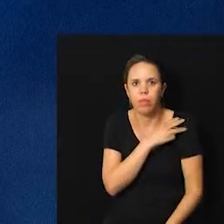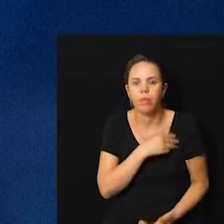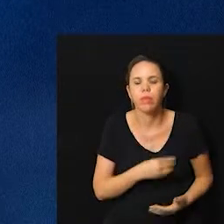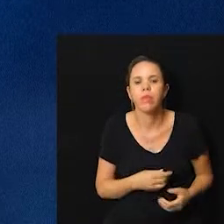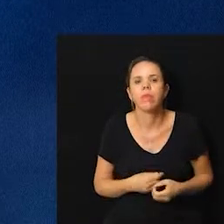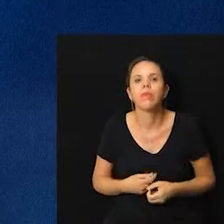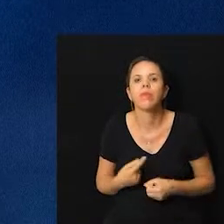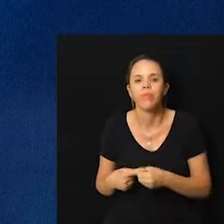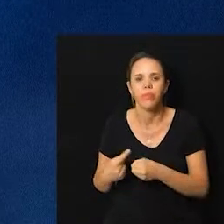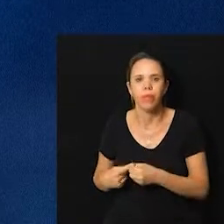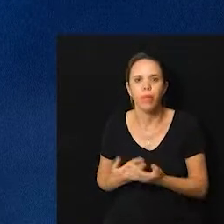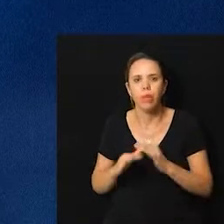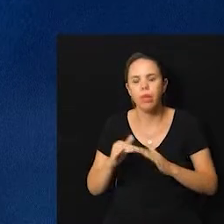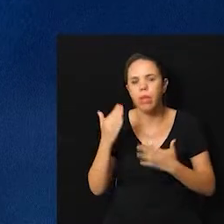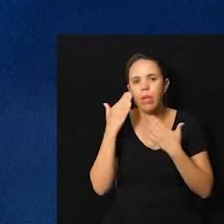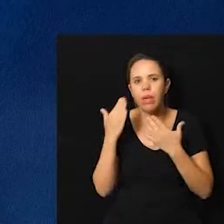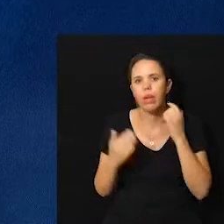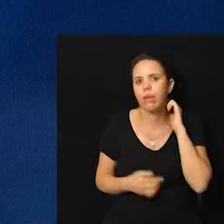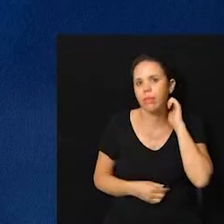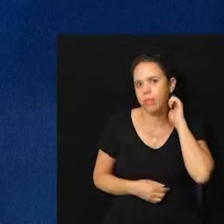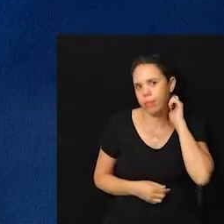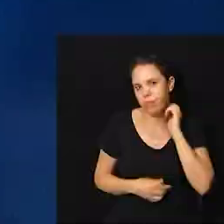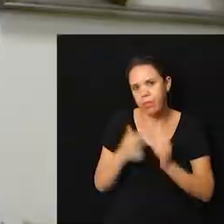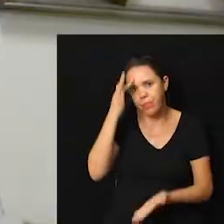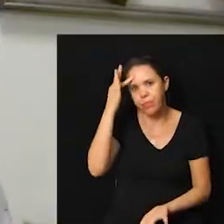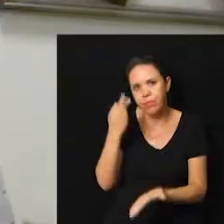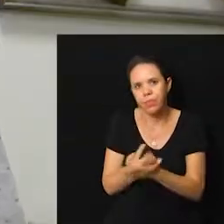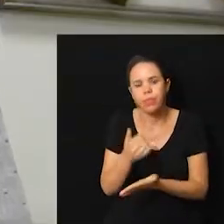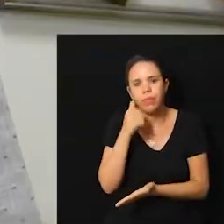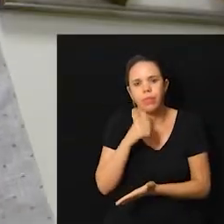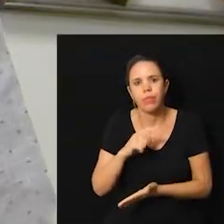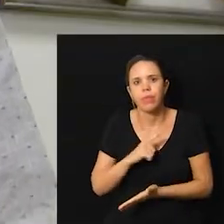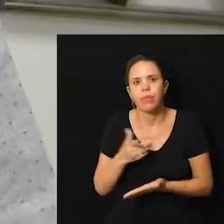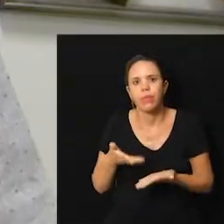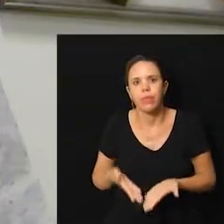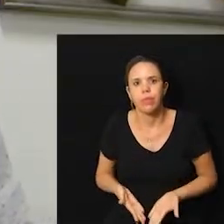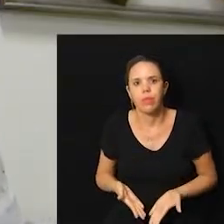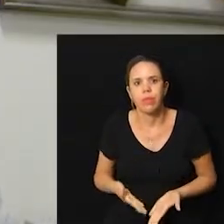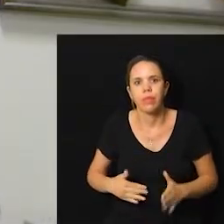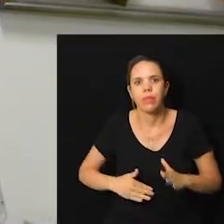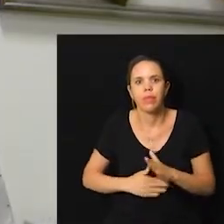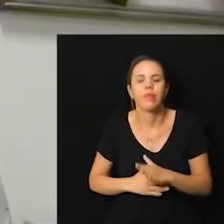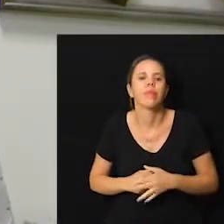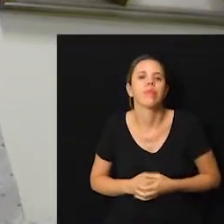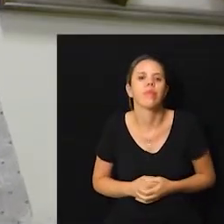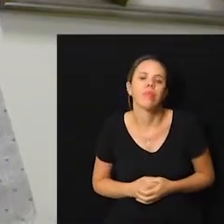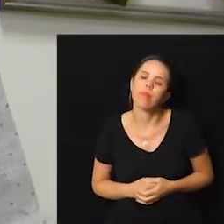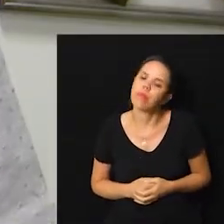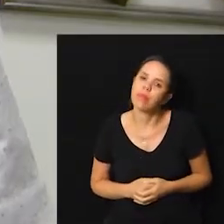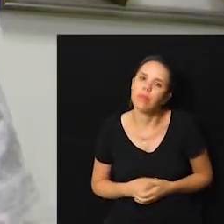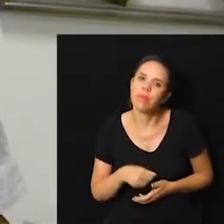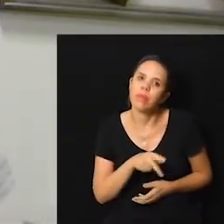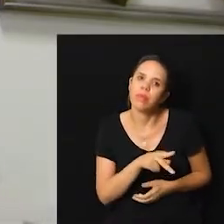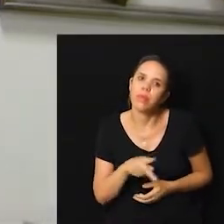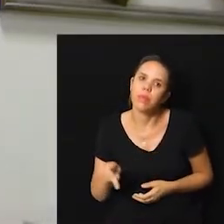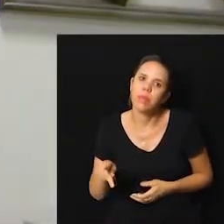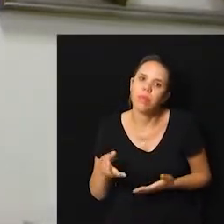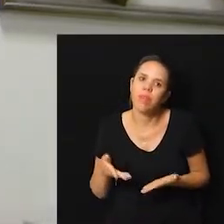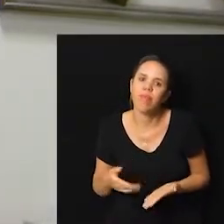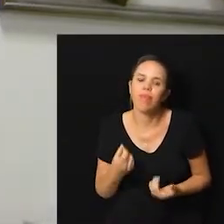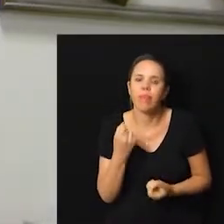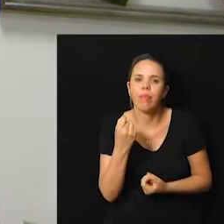ensino fundamental e ensino médio das redes municipais. Agradecer a confiança que elas depositaram nessa